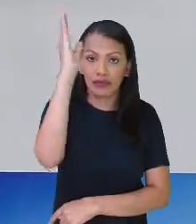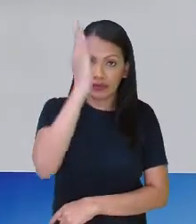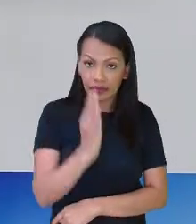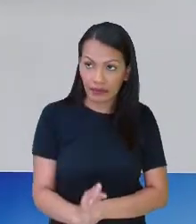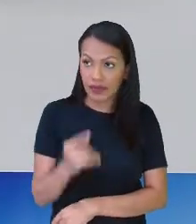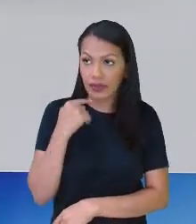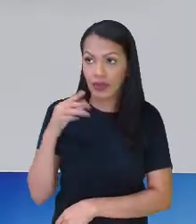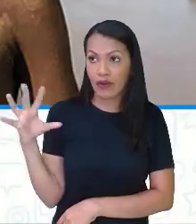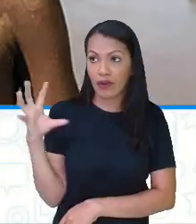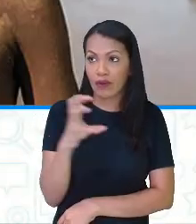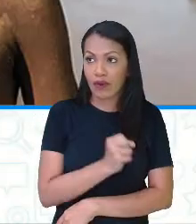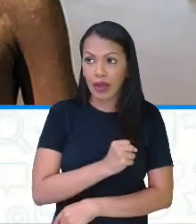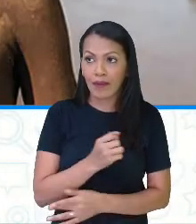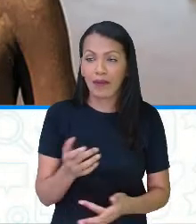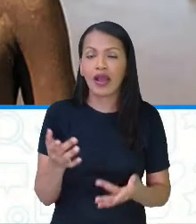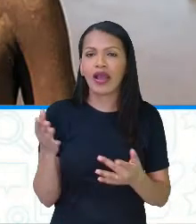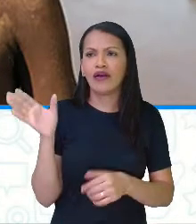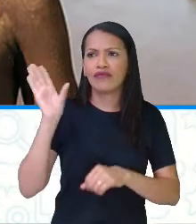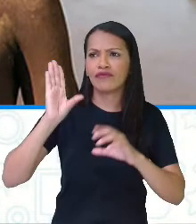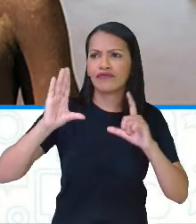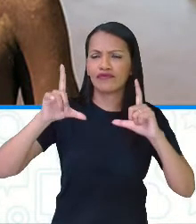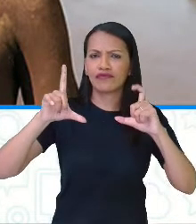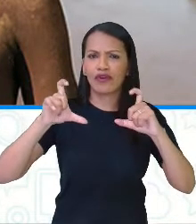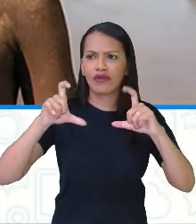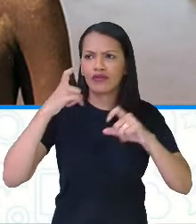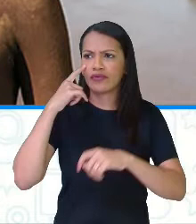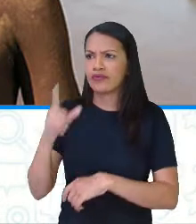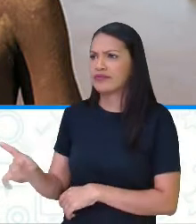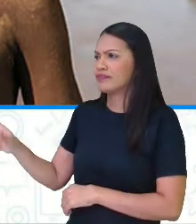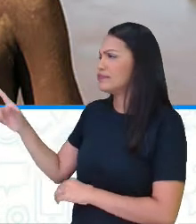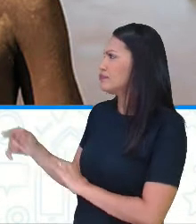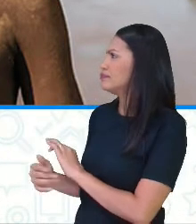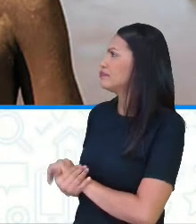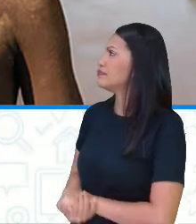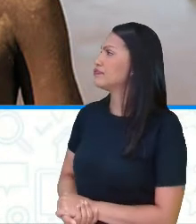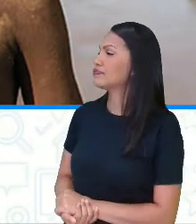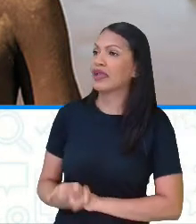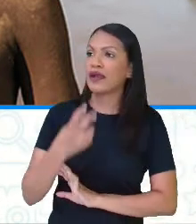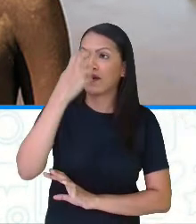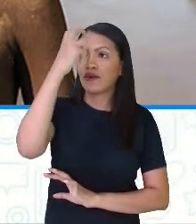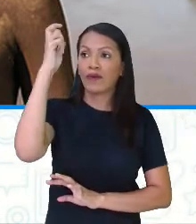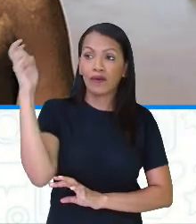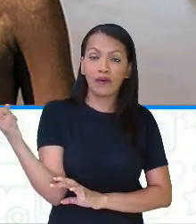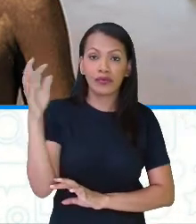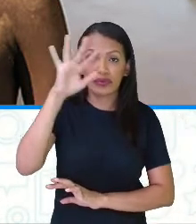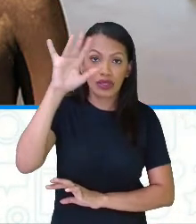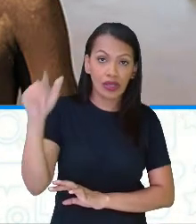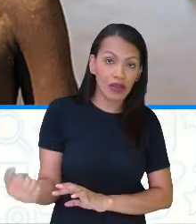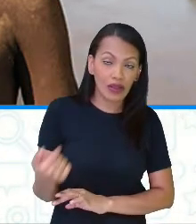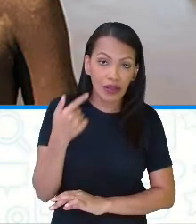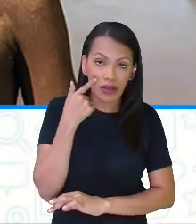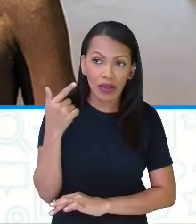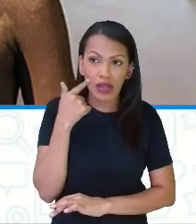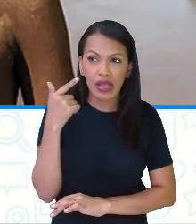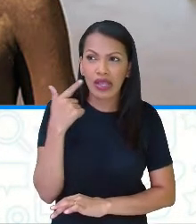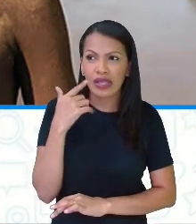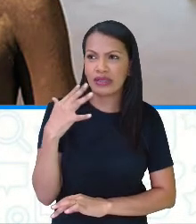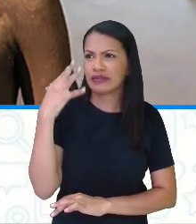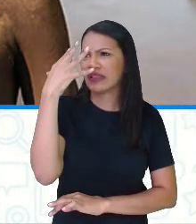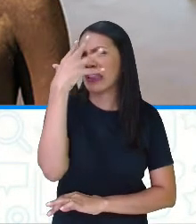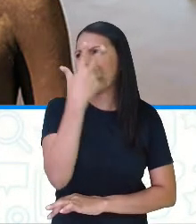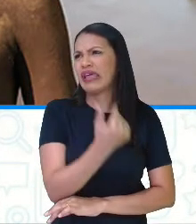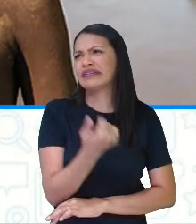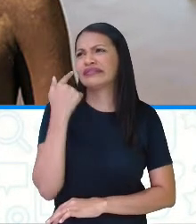olha, eu amo essa foto, professora Mauricéia. Toda vez quando eu vou falar sobre cultura afro, eu trago essa foto dessas crianças, que eu acho ela tão